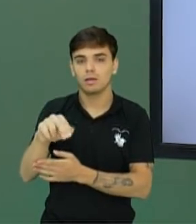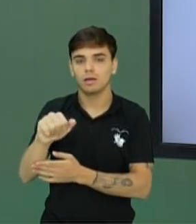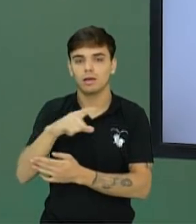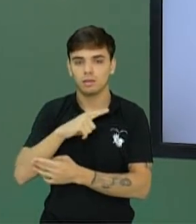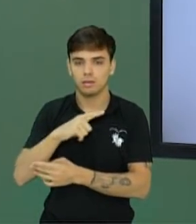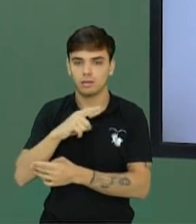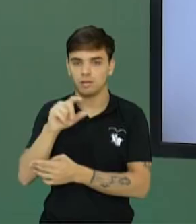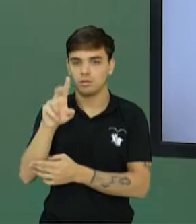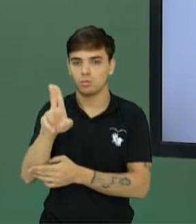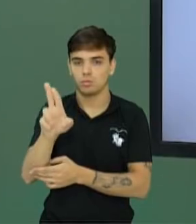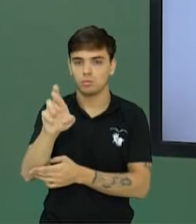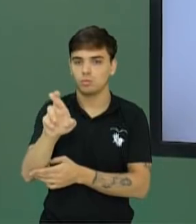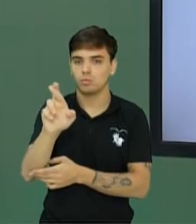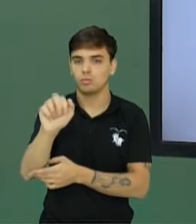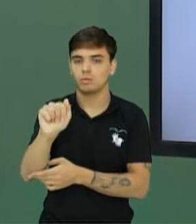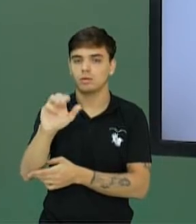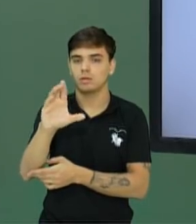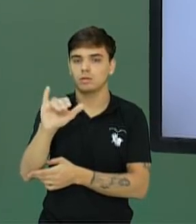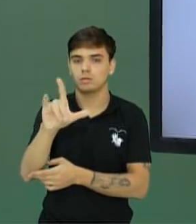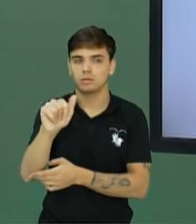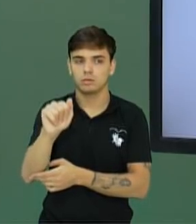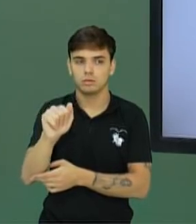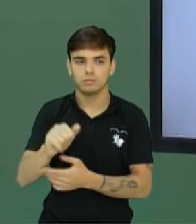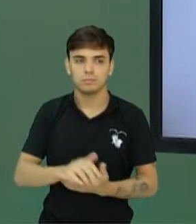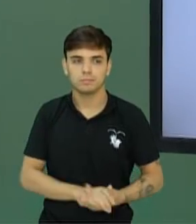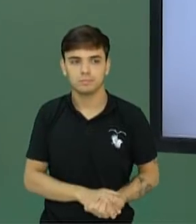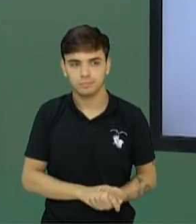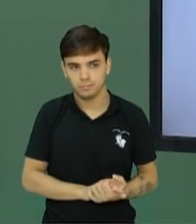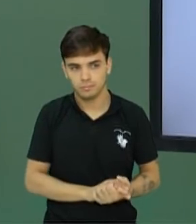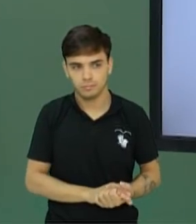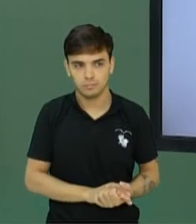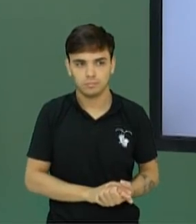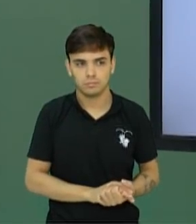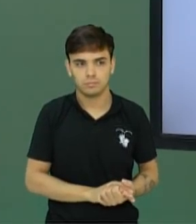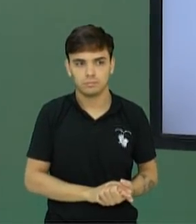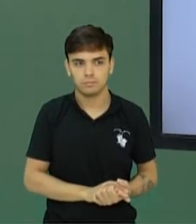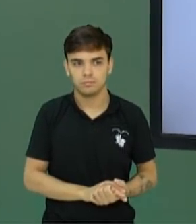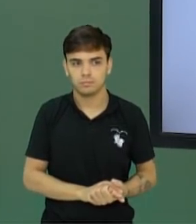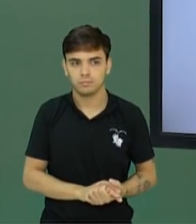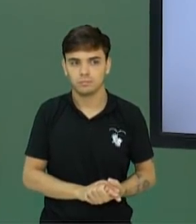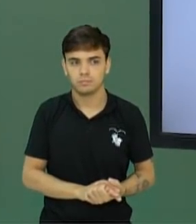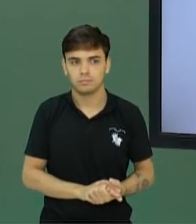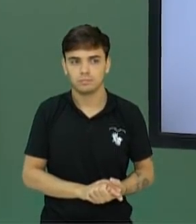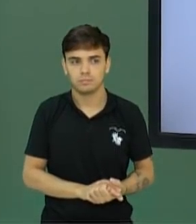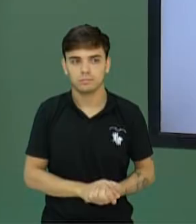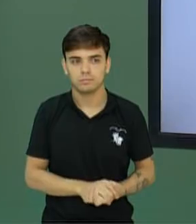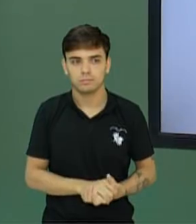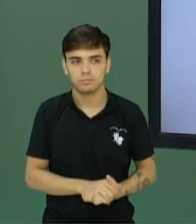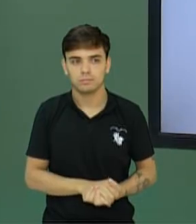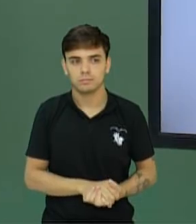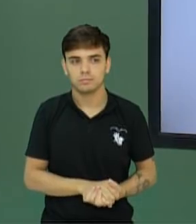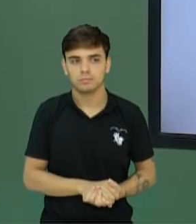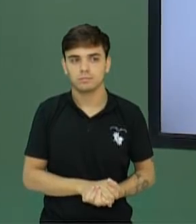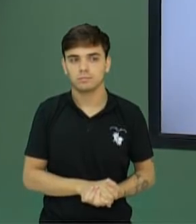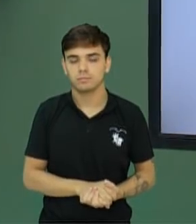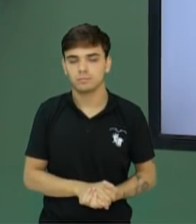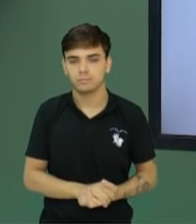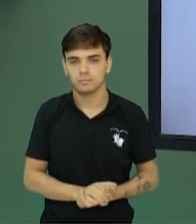lá, ó. Então isso aqui é a minha fita de RNA. Opa, quase que eu fiz errado.